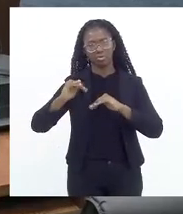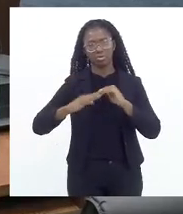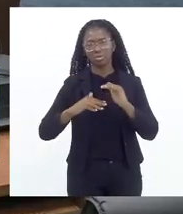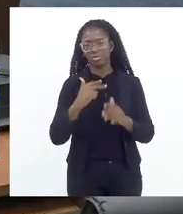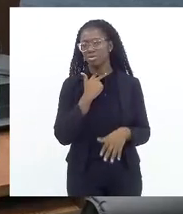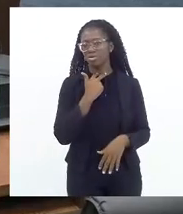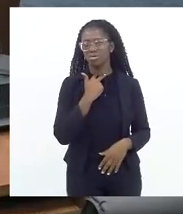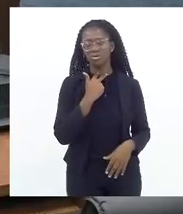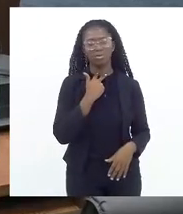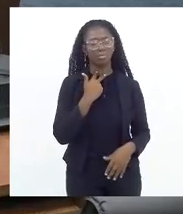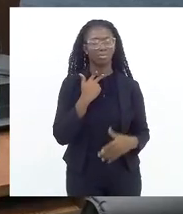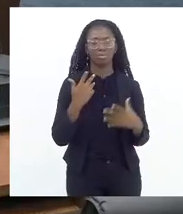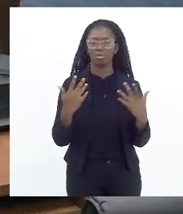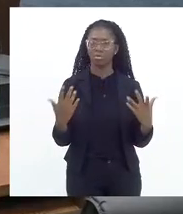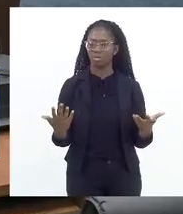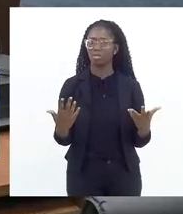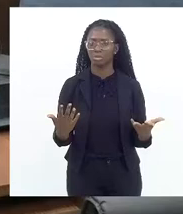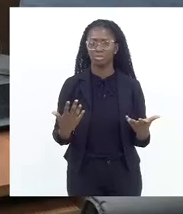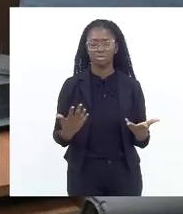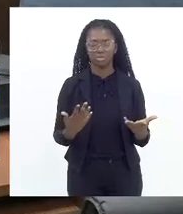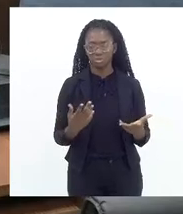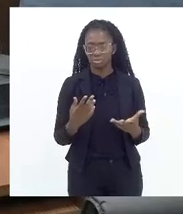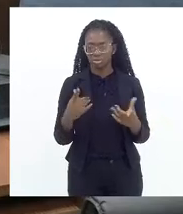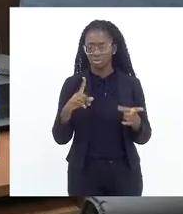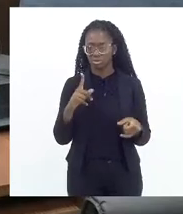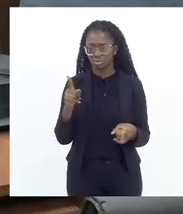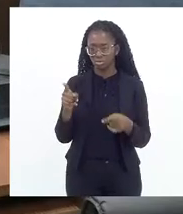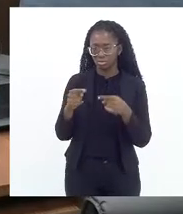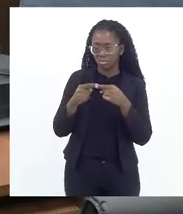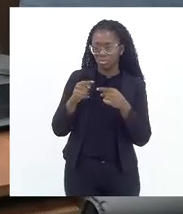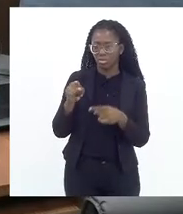denotar o assodamento com o qual nós temos visto ser